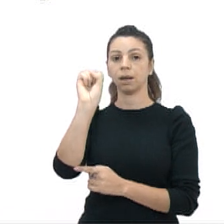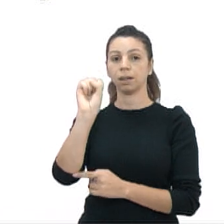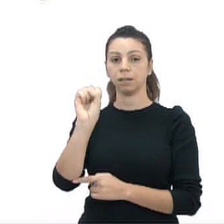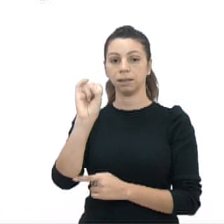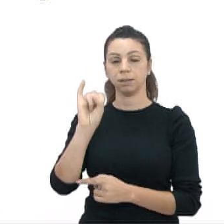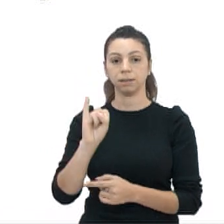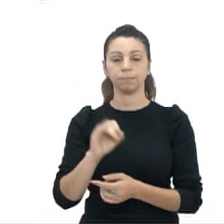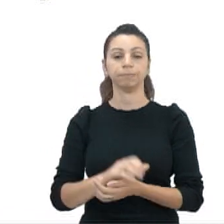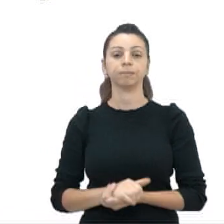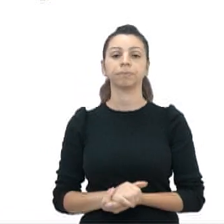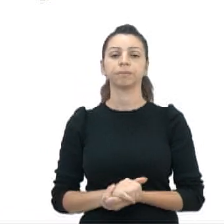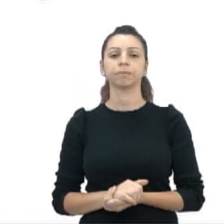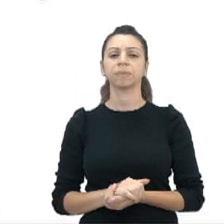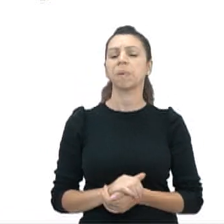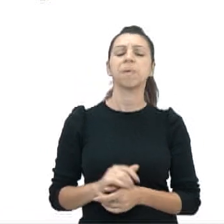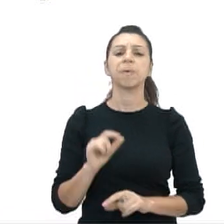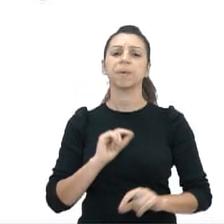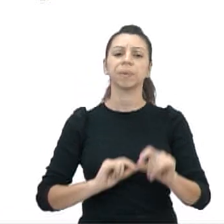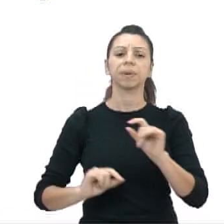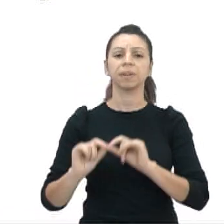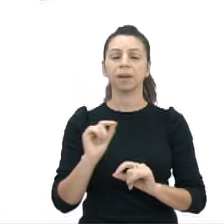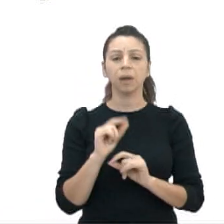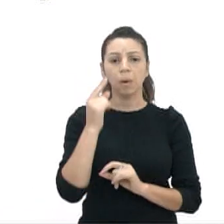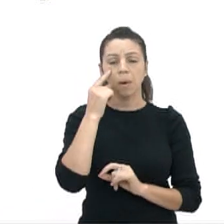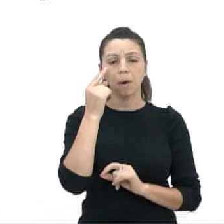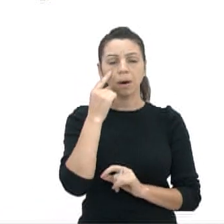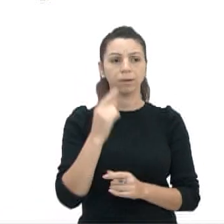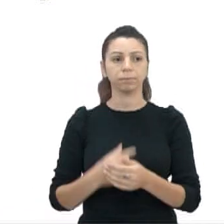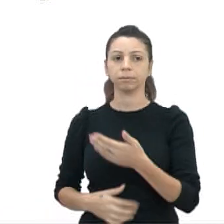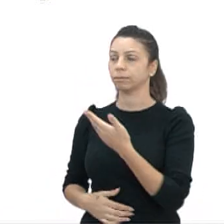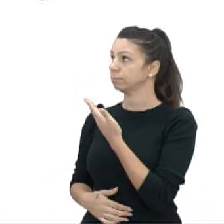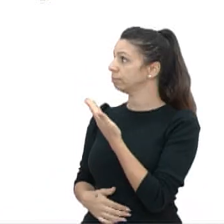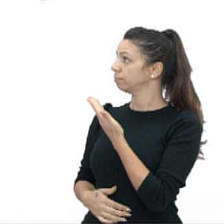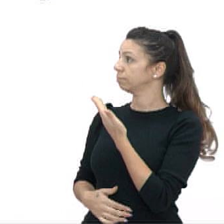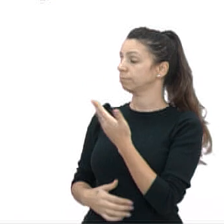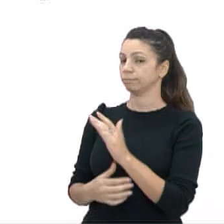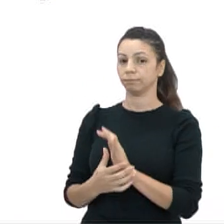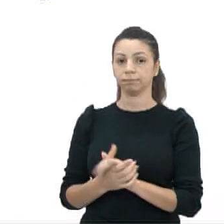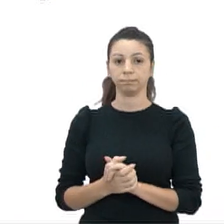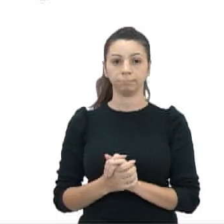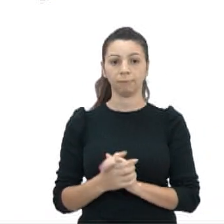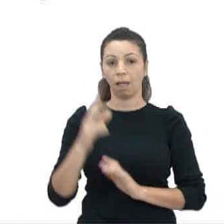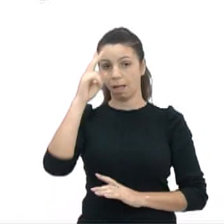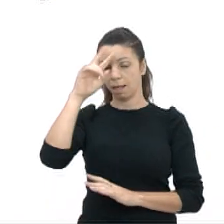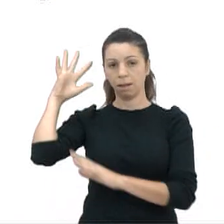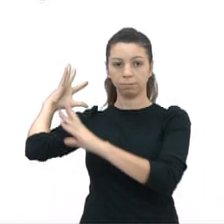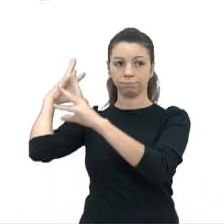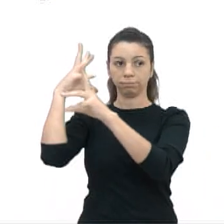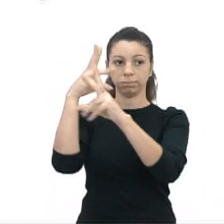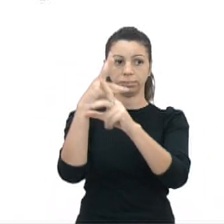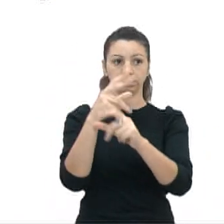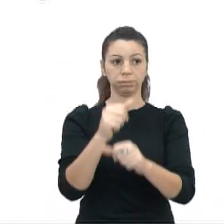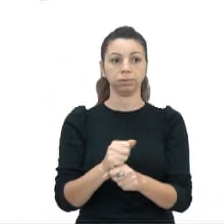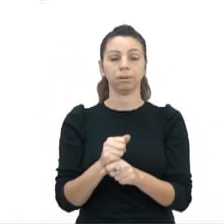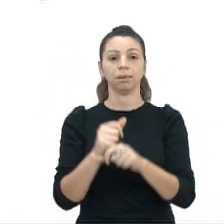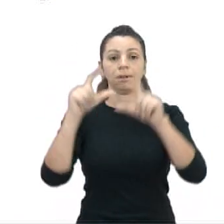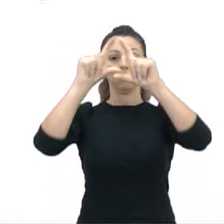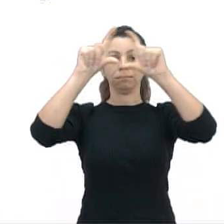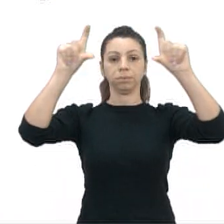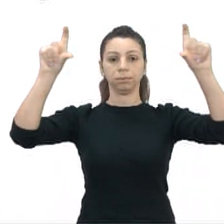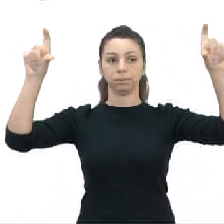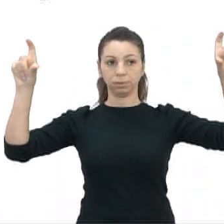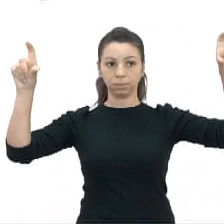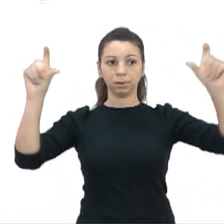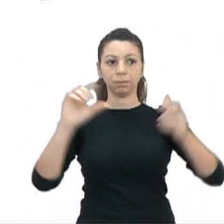olhada. Então, o que nós iremos dar uma olhada hoje? Relembrando, expressões algébricas ou